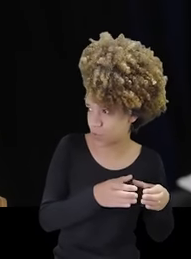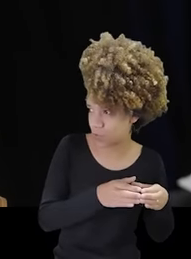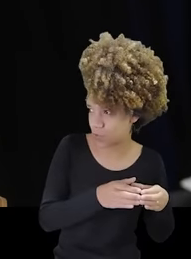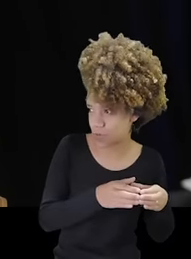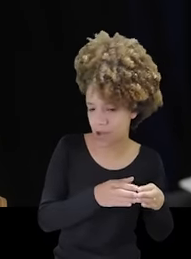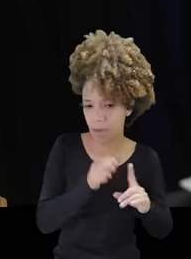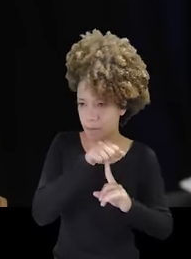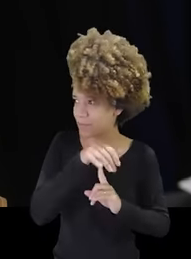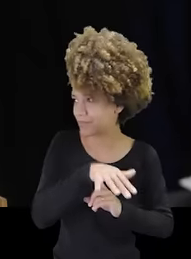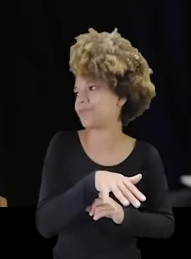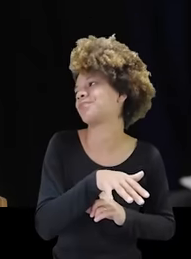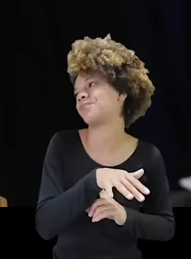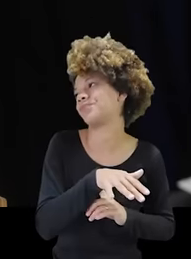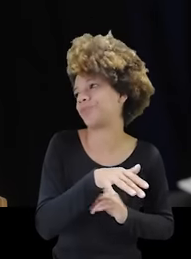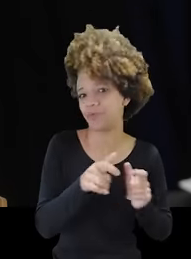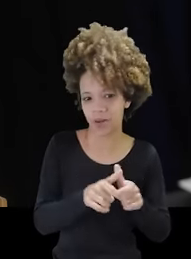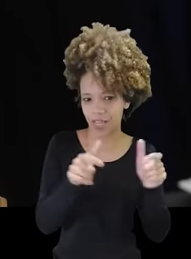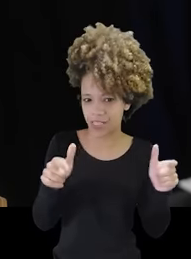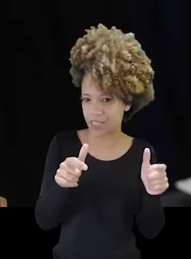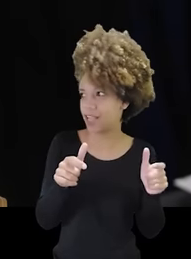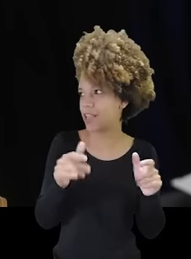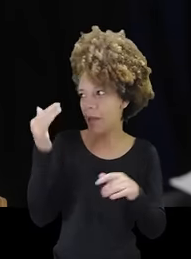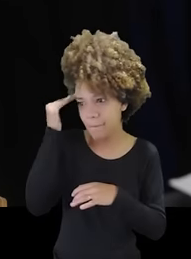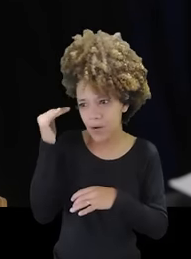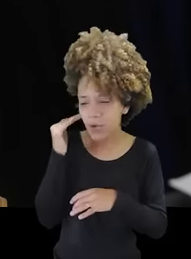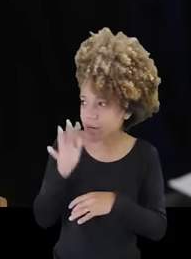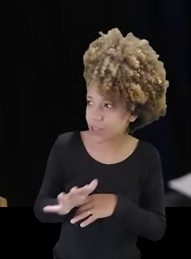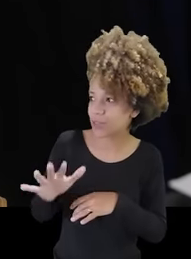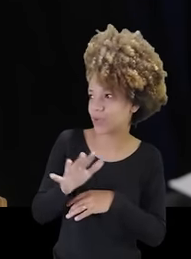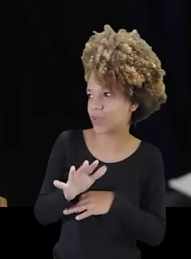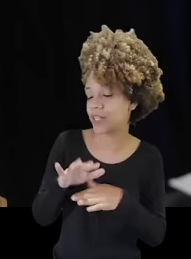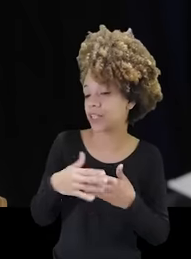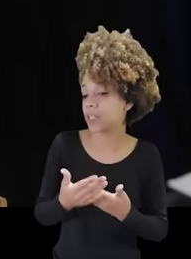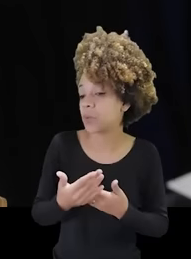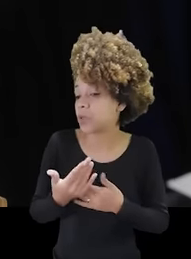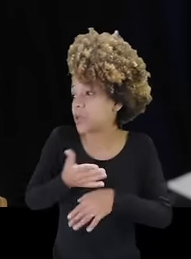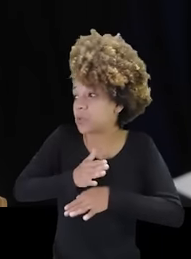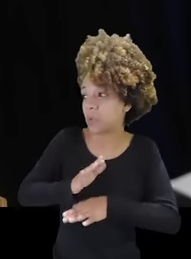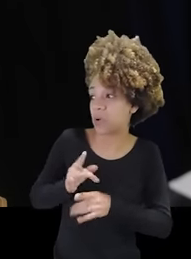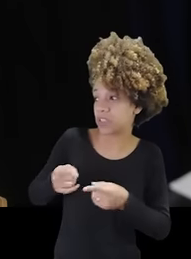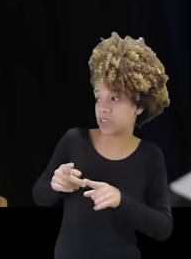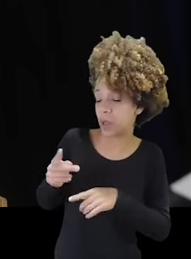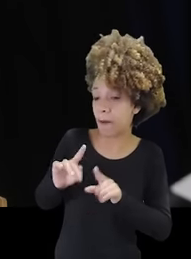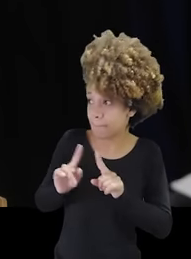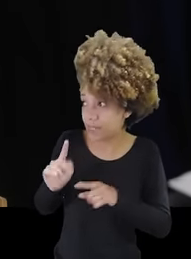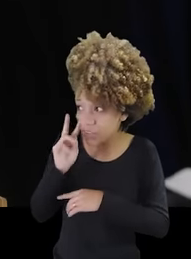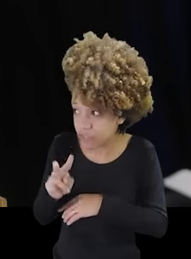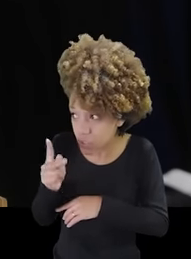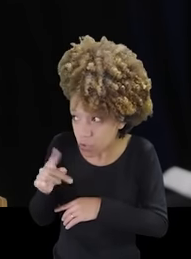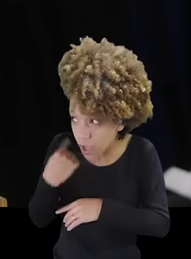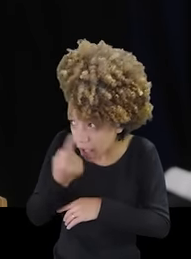para o mestre né leva o seu grupo para a cor inteira então assim até gente que não quer ouvir sua música vai ver sua cara